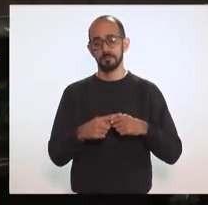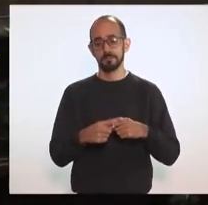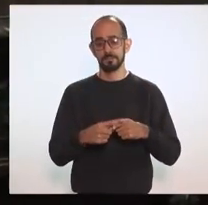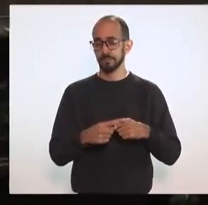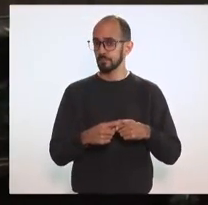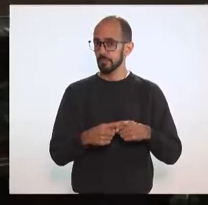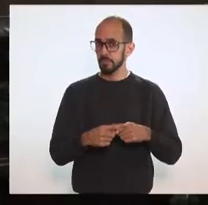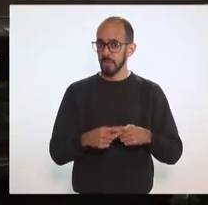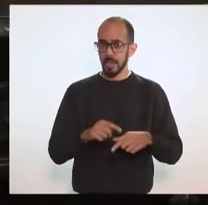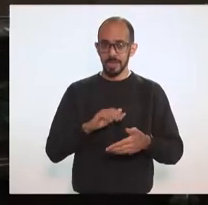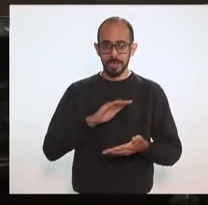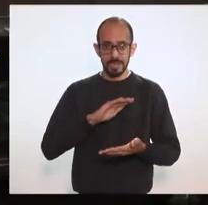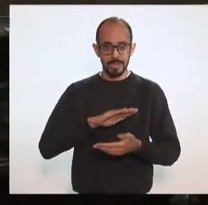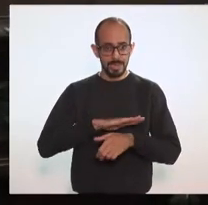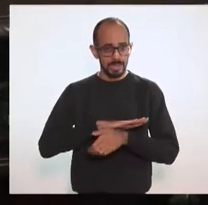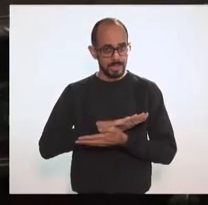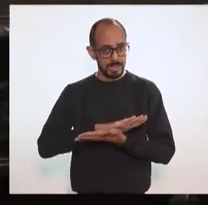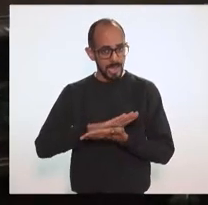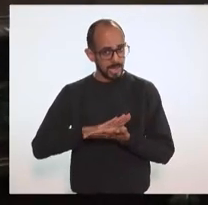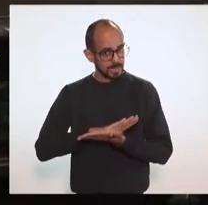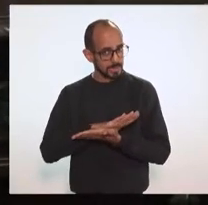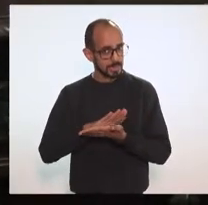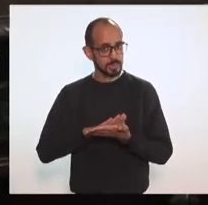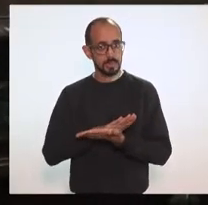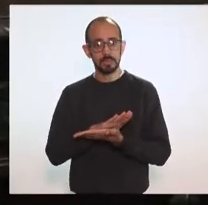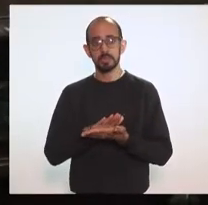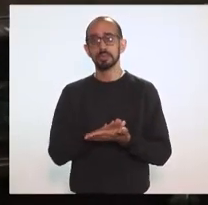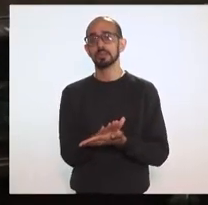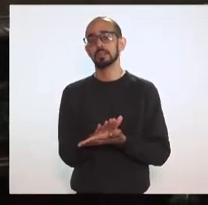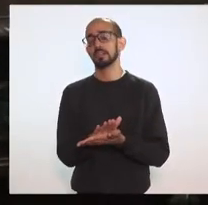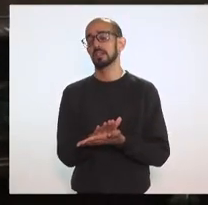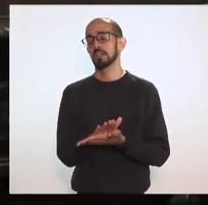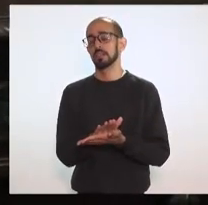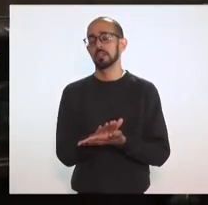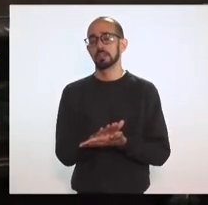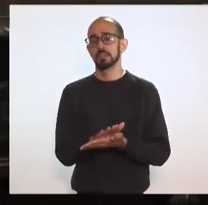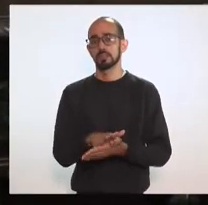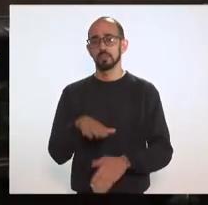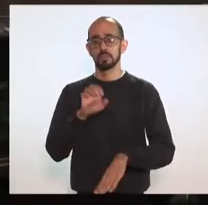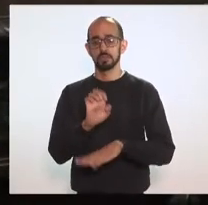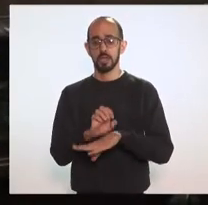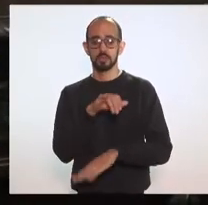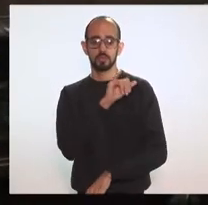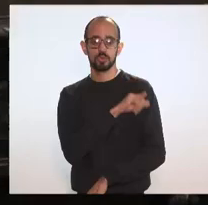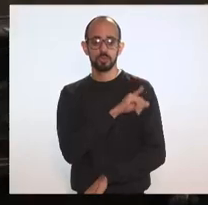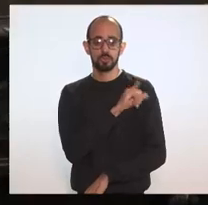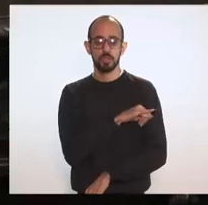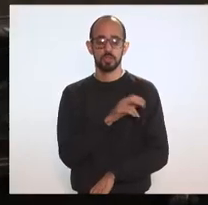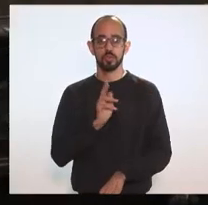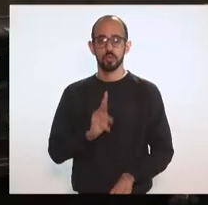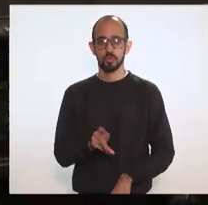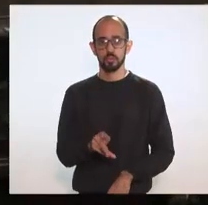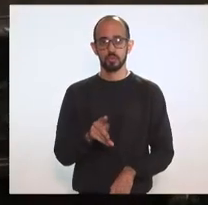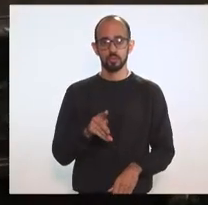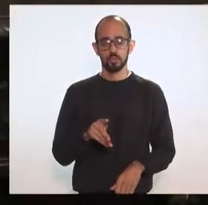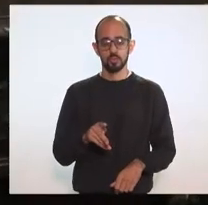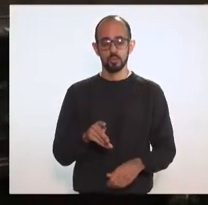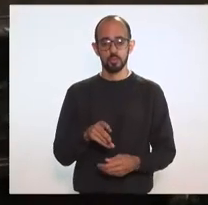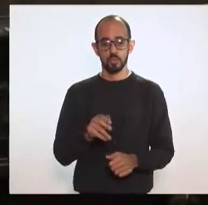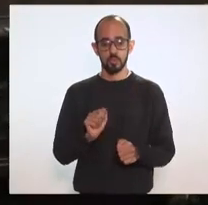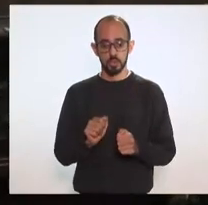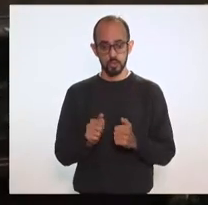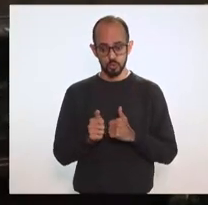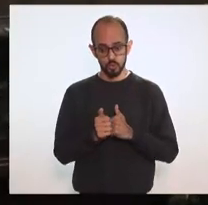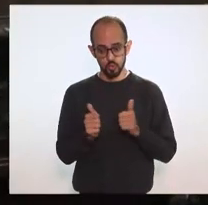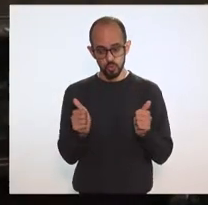nada afrontoso é que o Estado do Rio de Janeiro enquanto participe fica participando deste fracassado